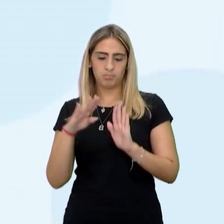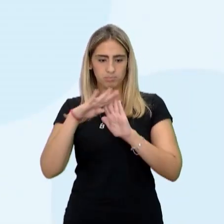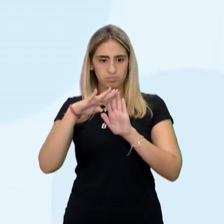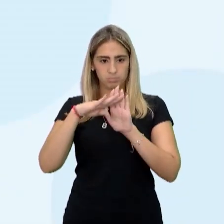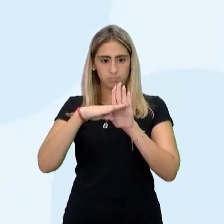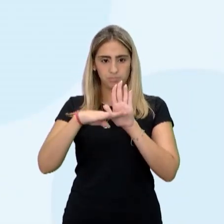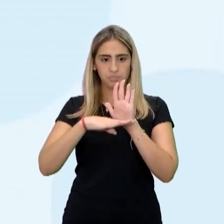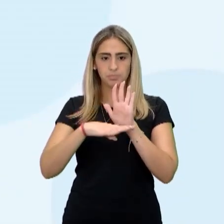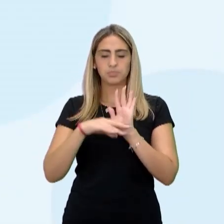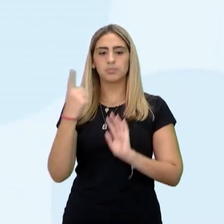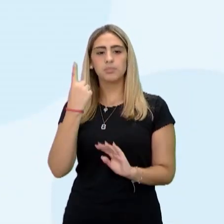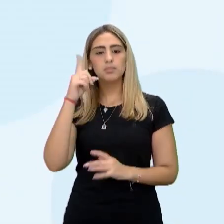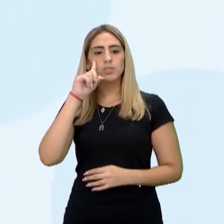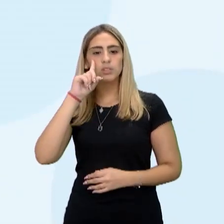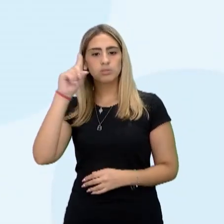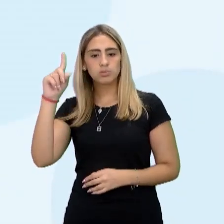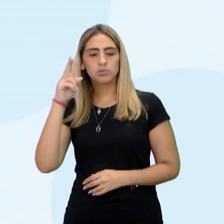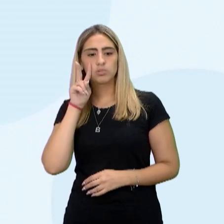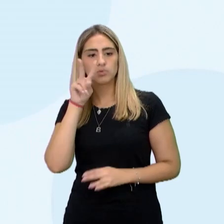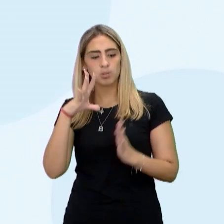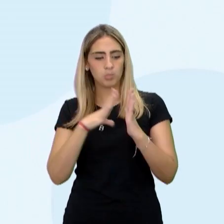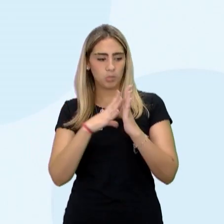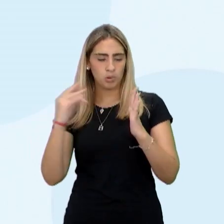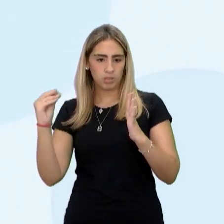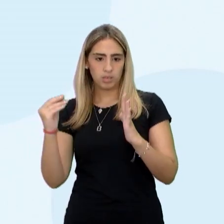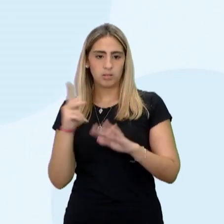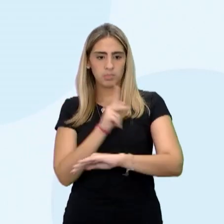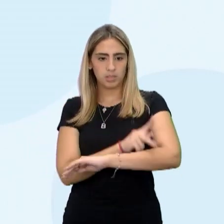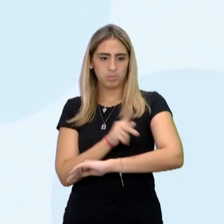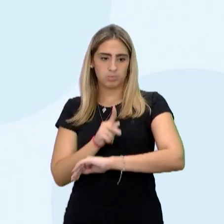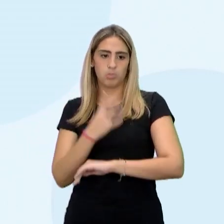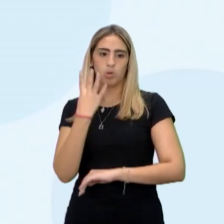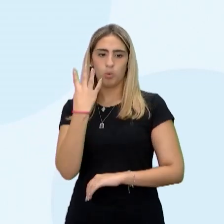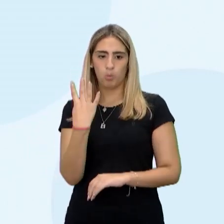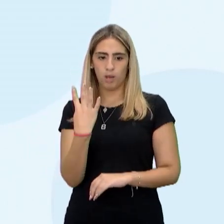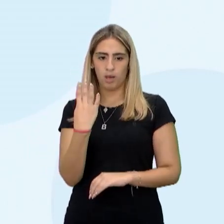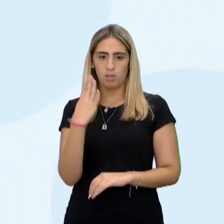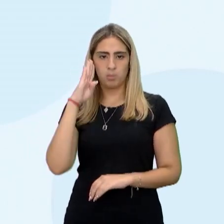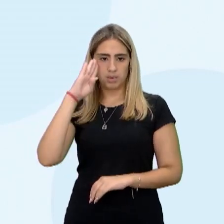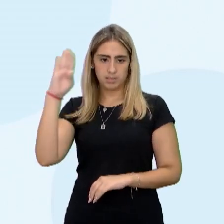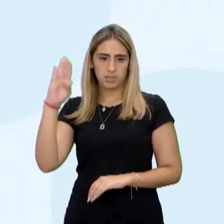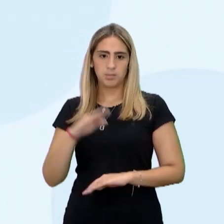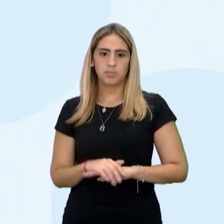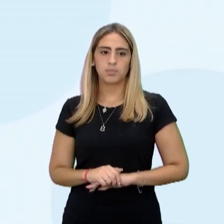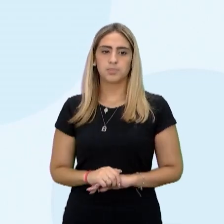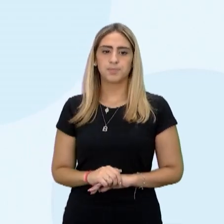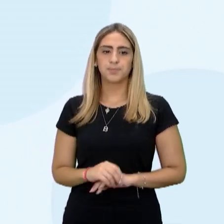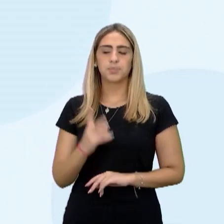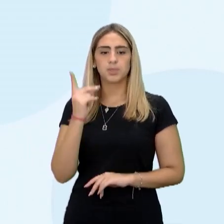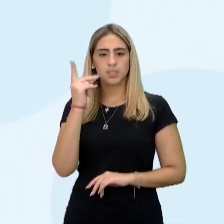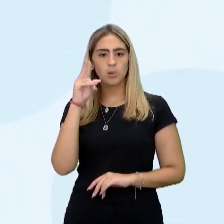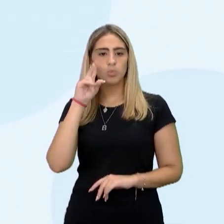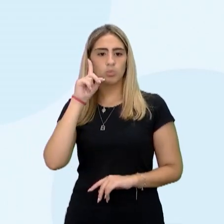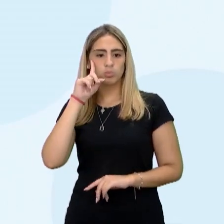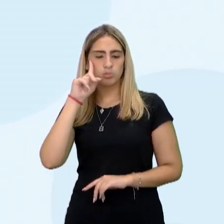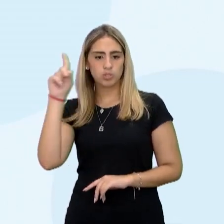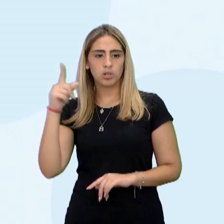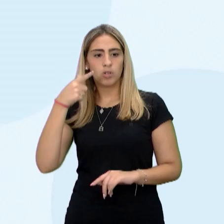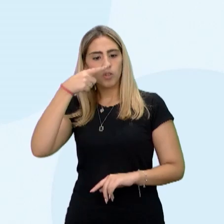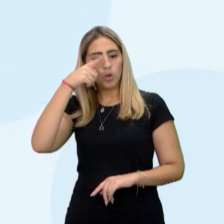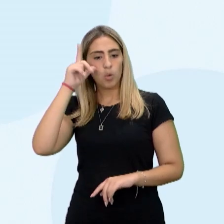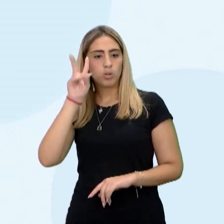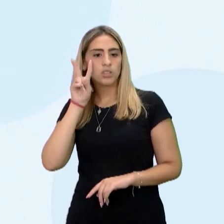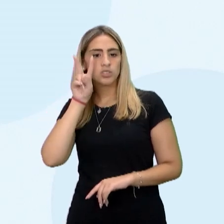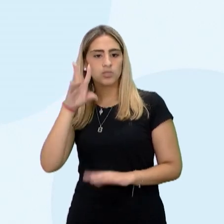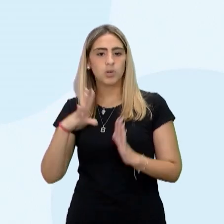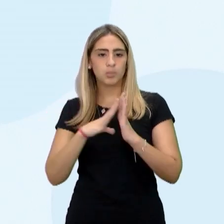O primeiro dia, a gente viu o modelo pedagógico, os 4 princípios do modelo pedagógico. No segundo dia, que foi ontem, a gente viu o